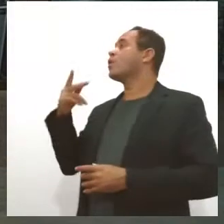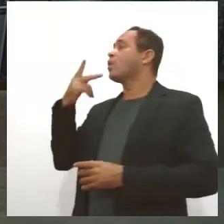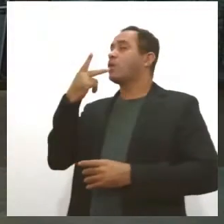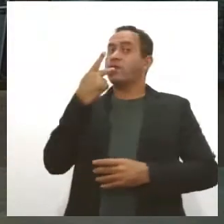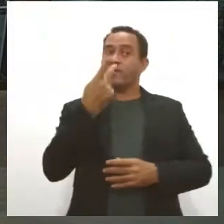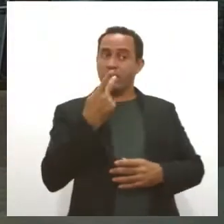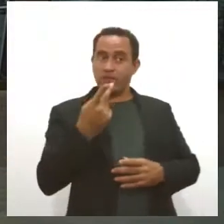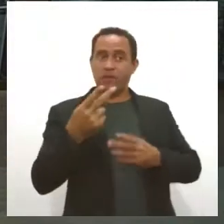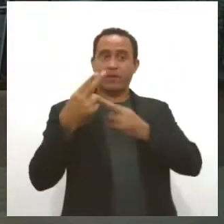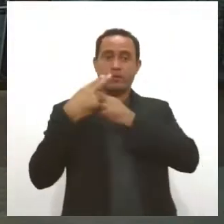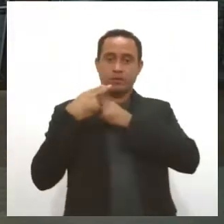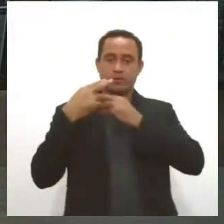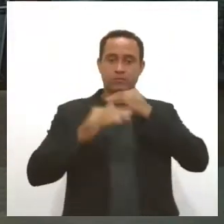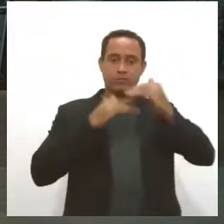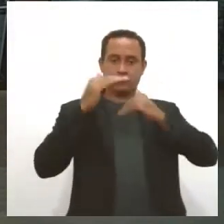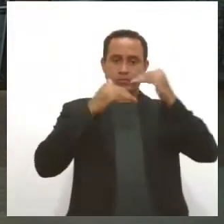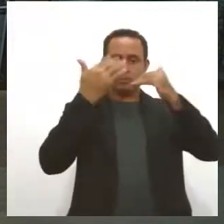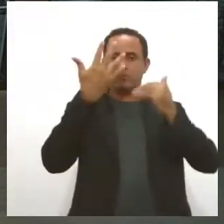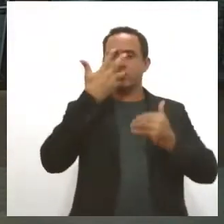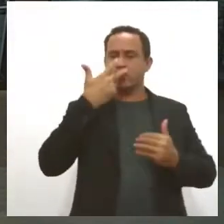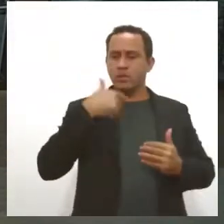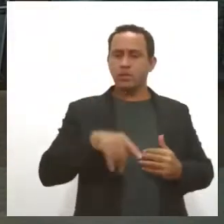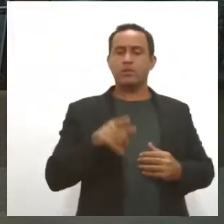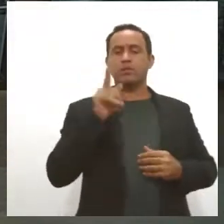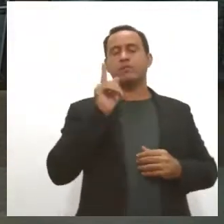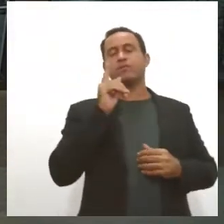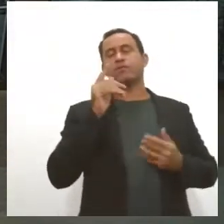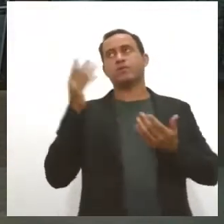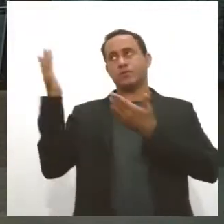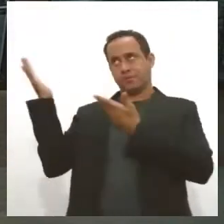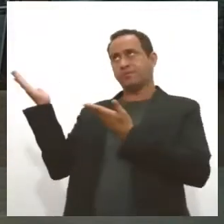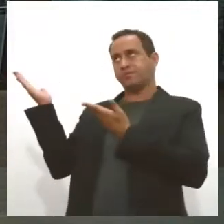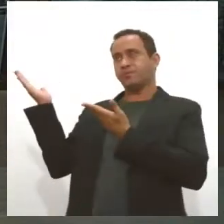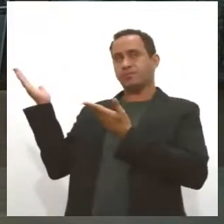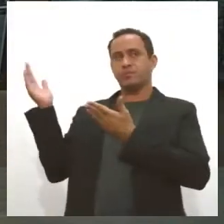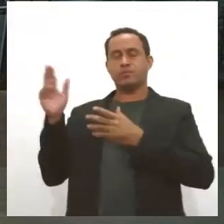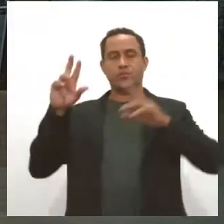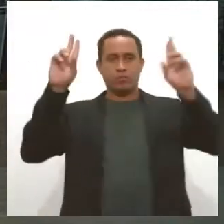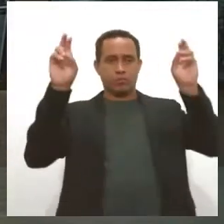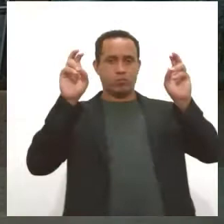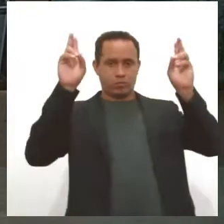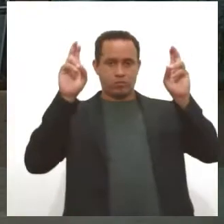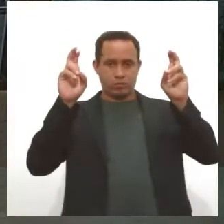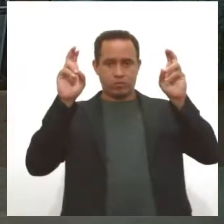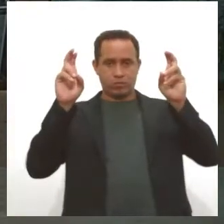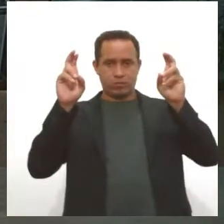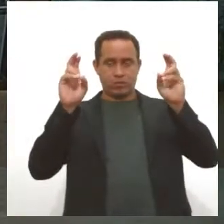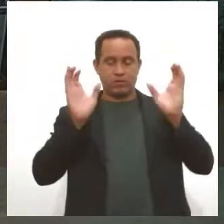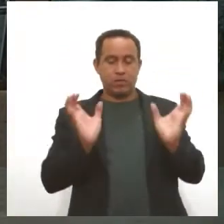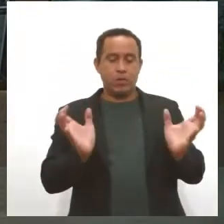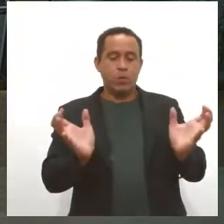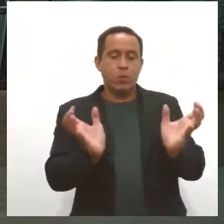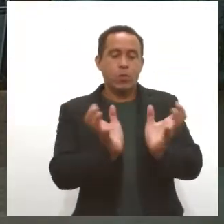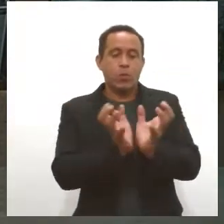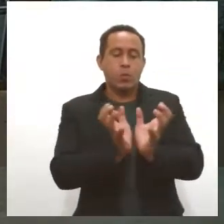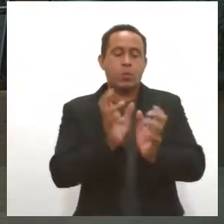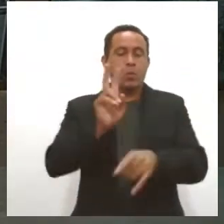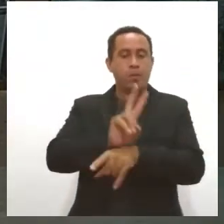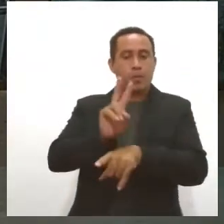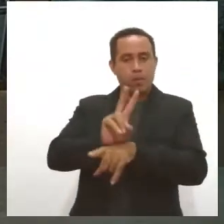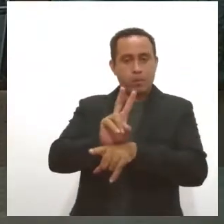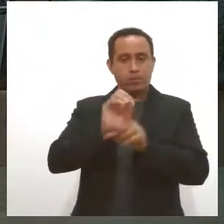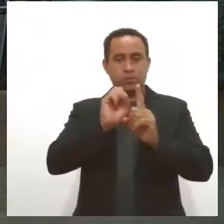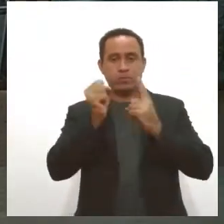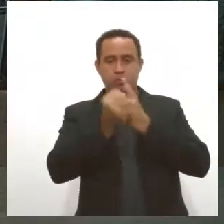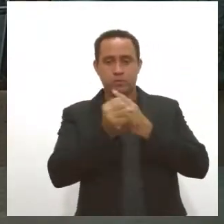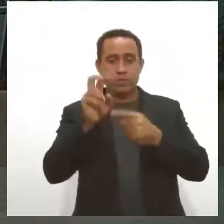responsabilidade no desenvolvimento da criança, como você bem falou, né, usou até o termo, né, de se criar uma aldeia para proteger a criança, nós